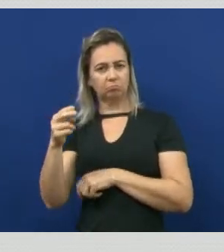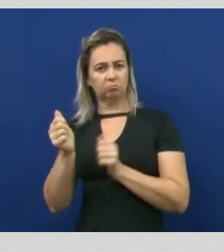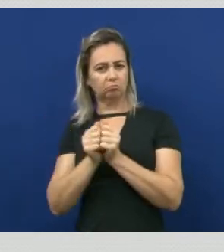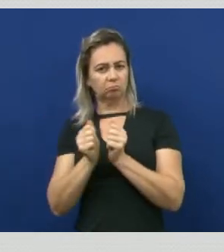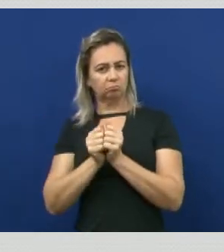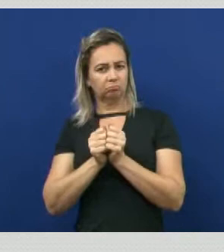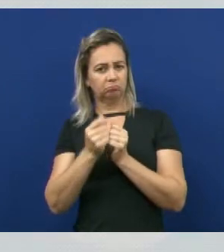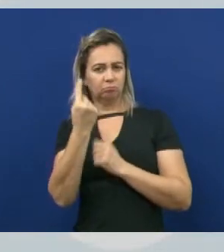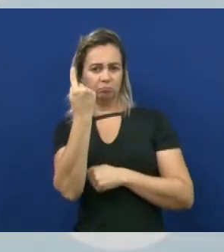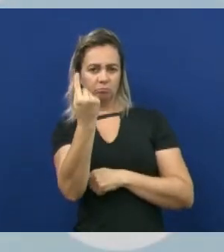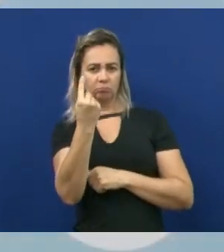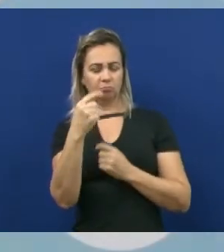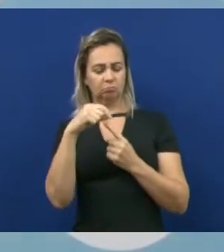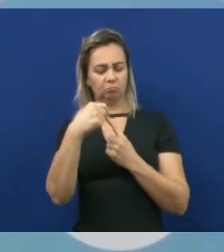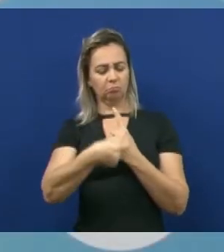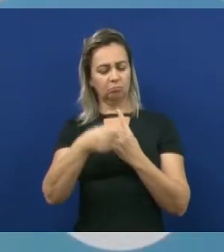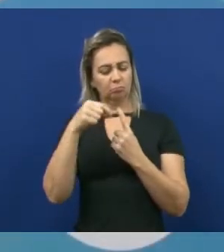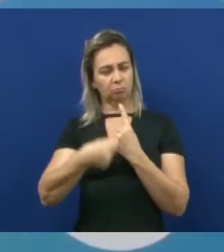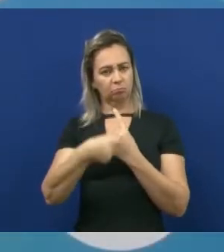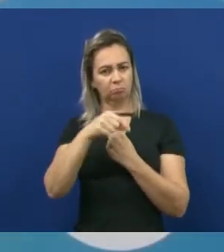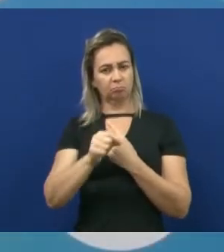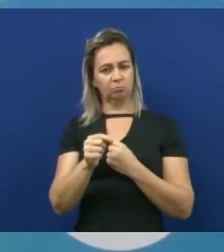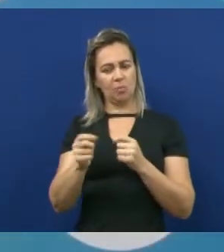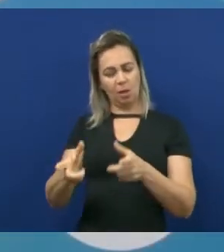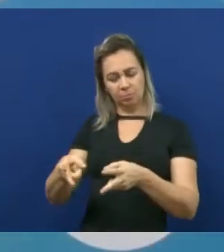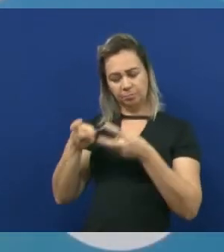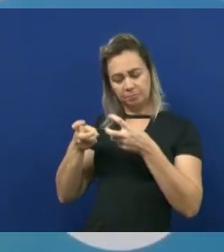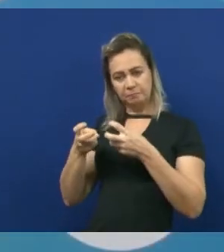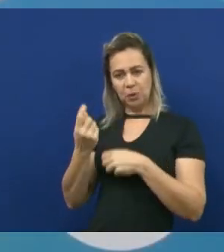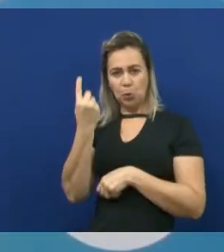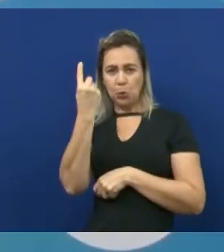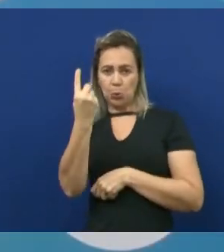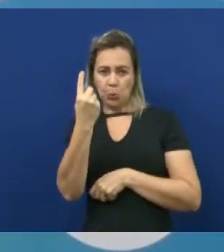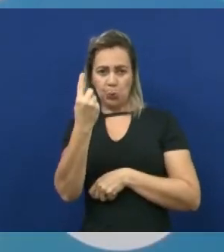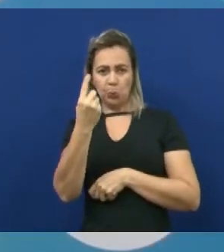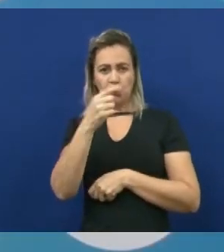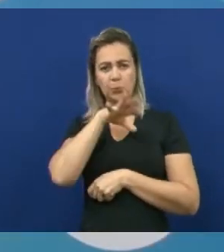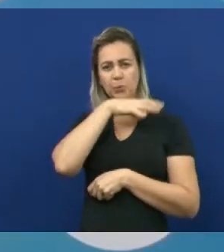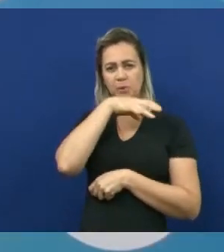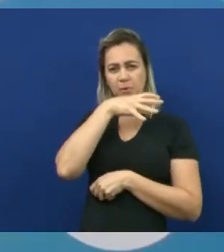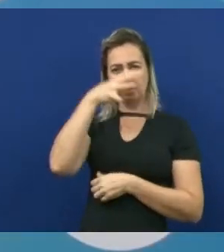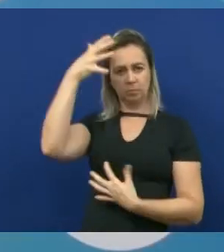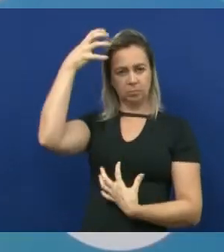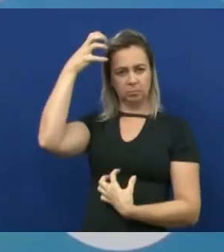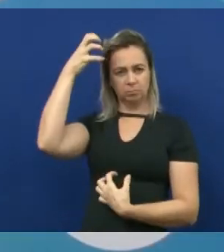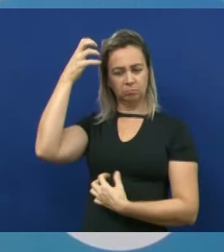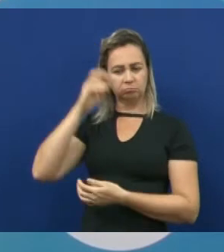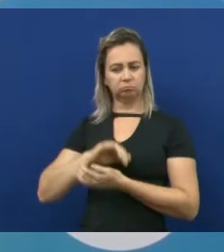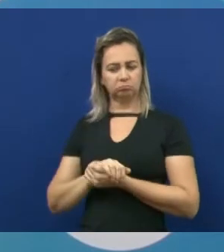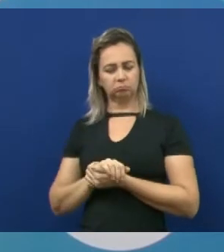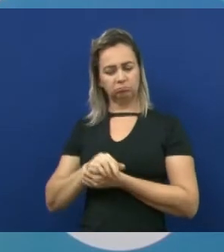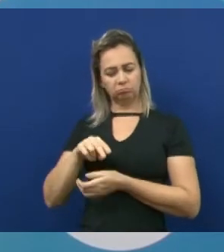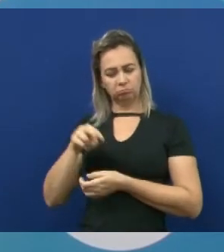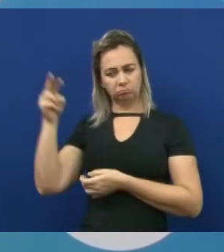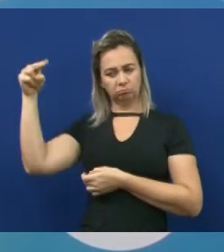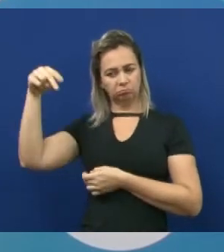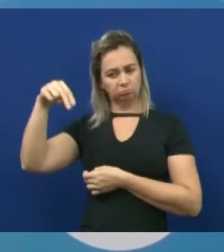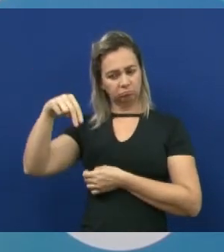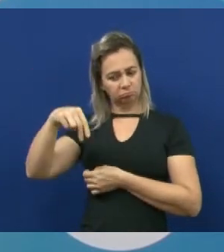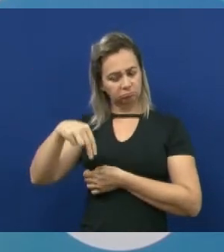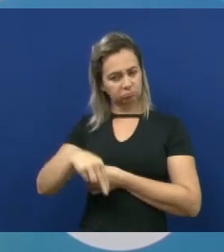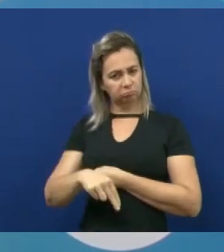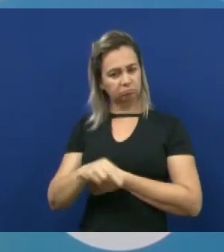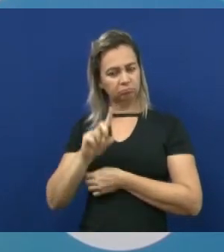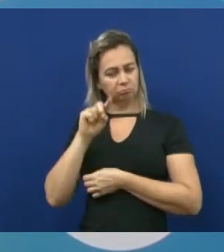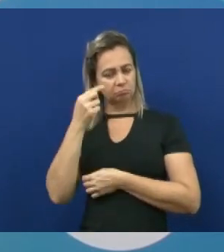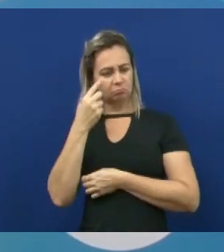ele observava que um macaco ia lá, subia a escada, pegava a banana e descia. Aí o outro macaco ia